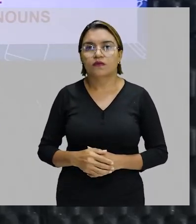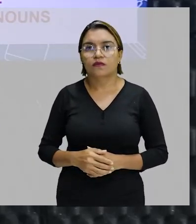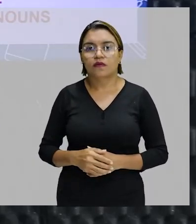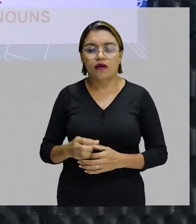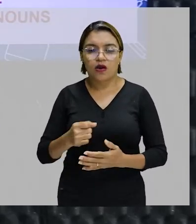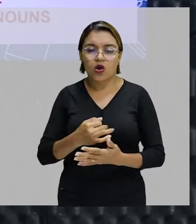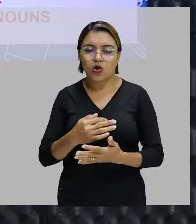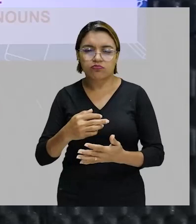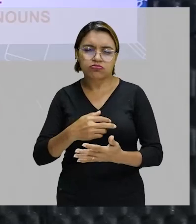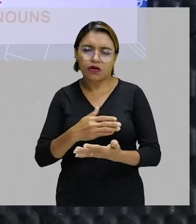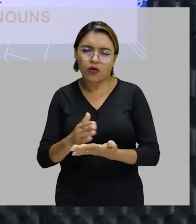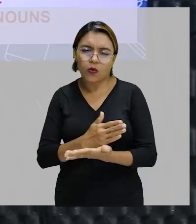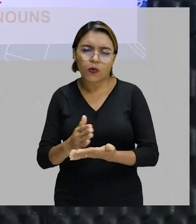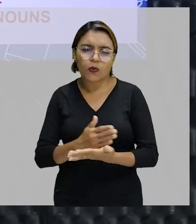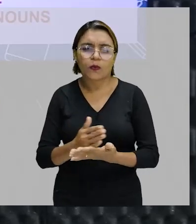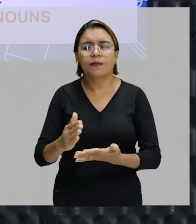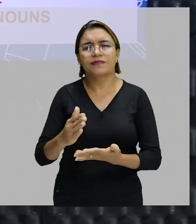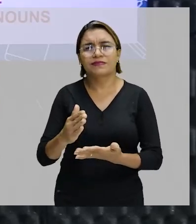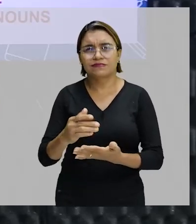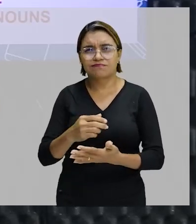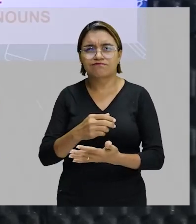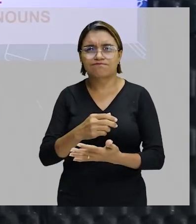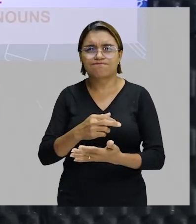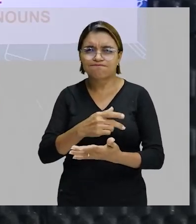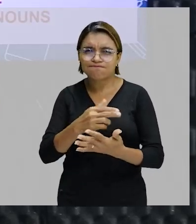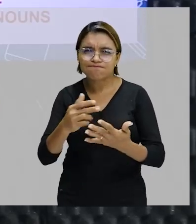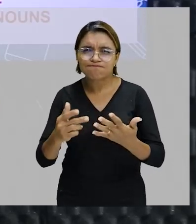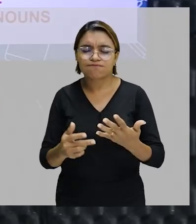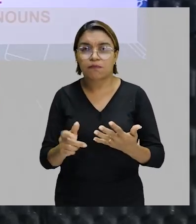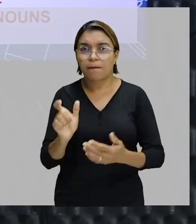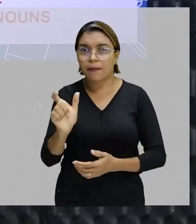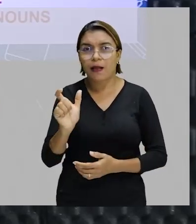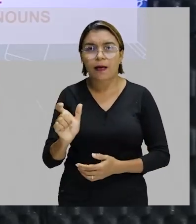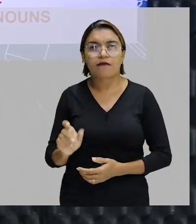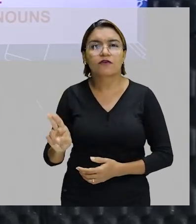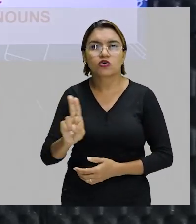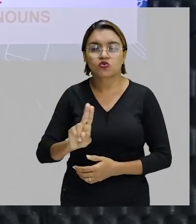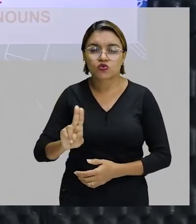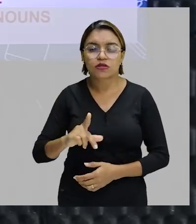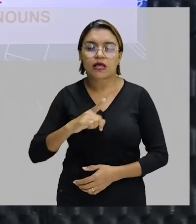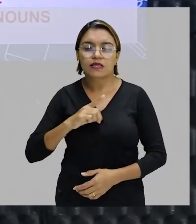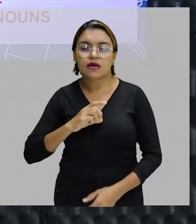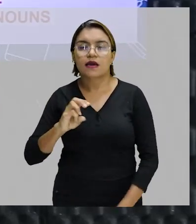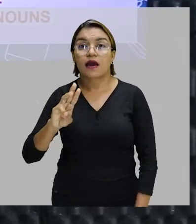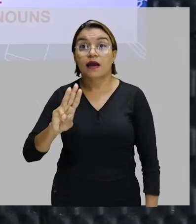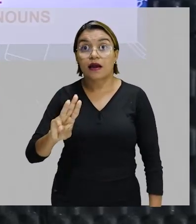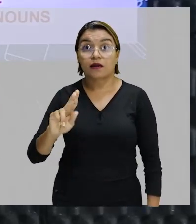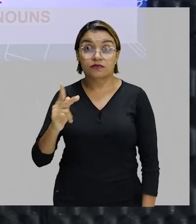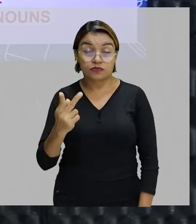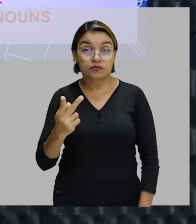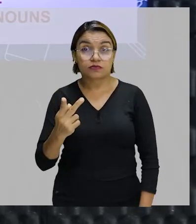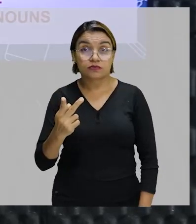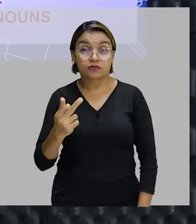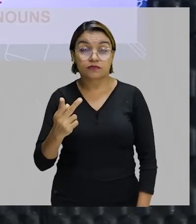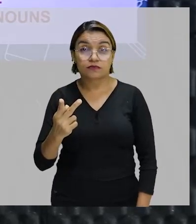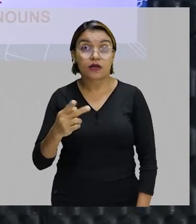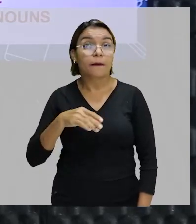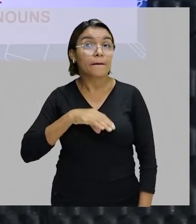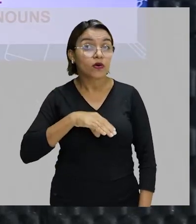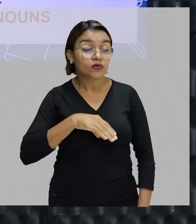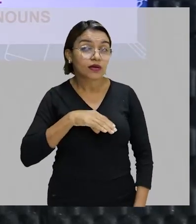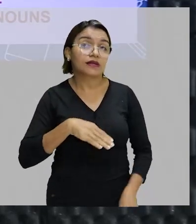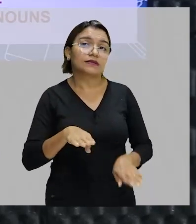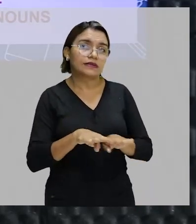Who, quem. When, quando. Where, onde, que em português são as mesmas